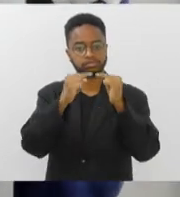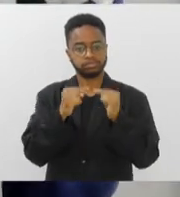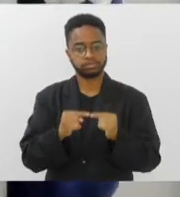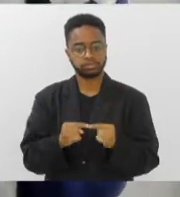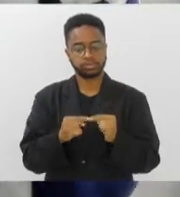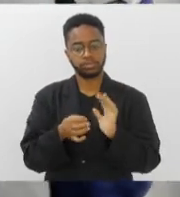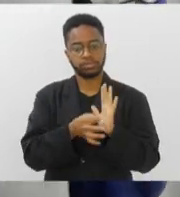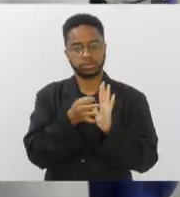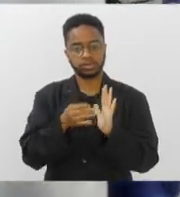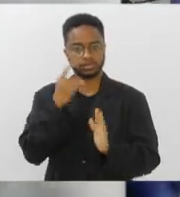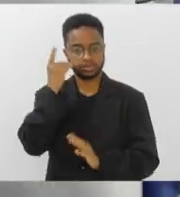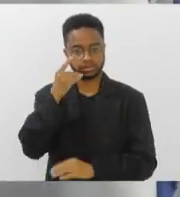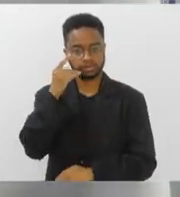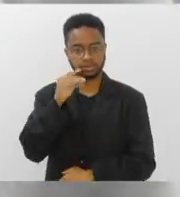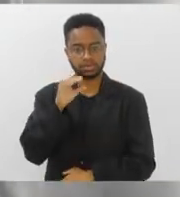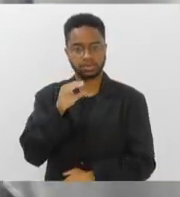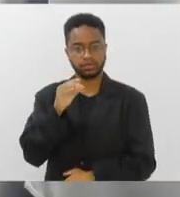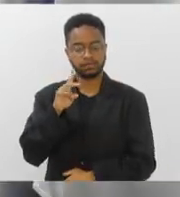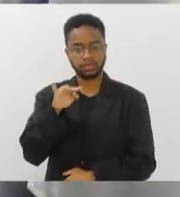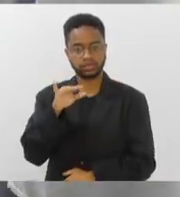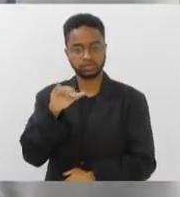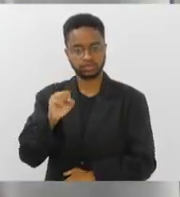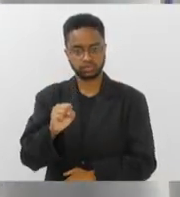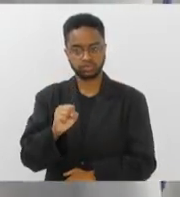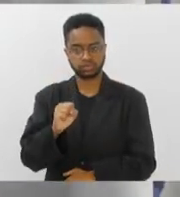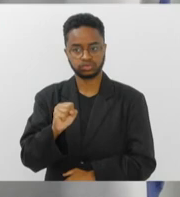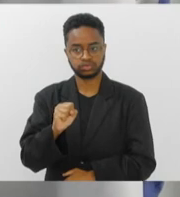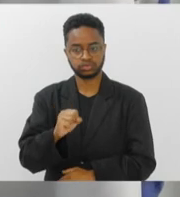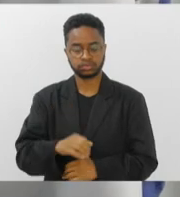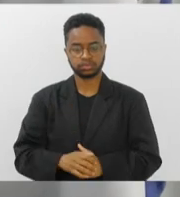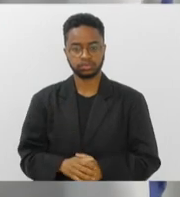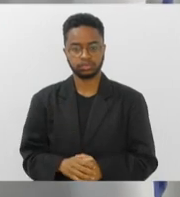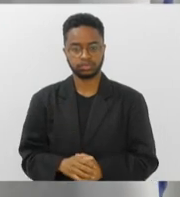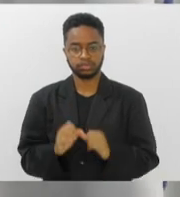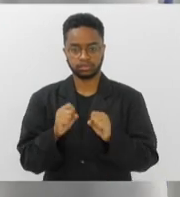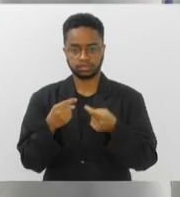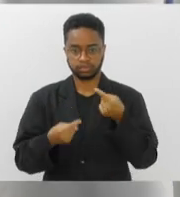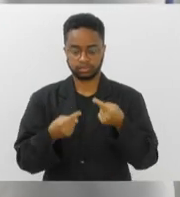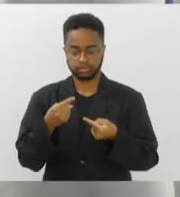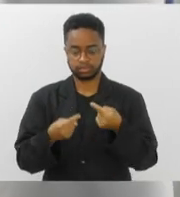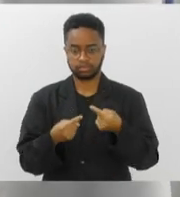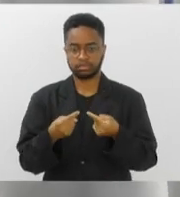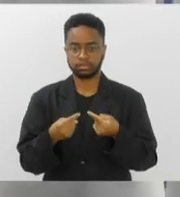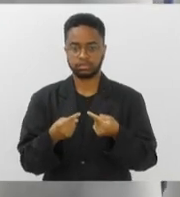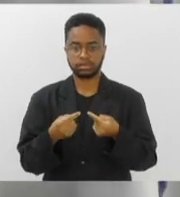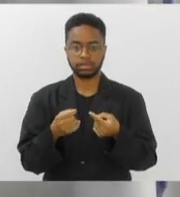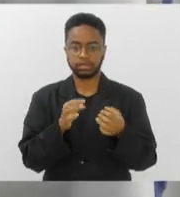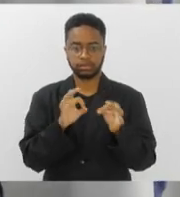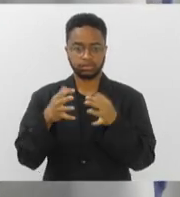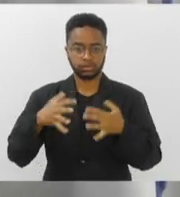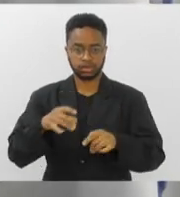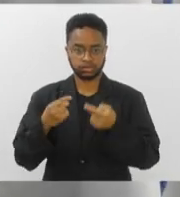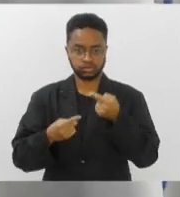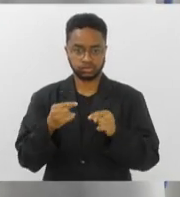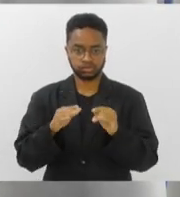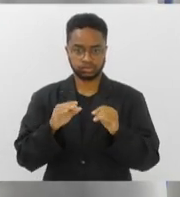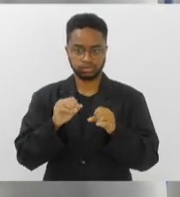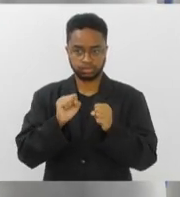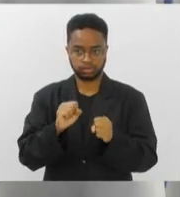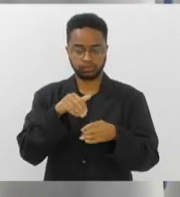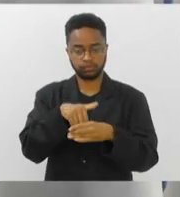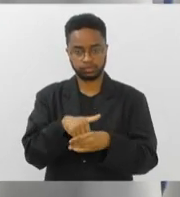Parecer do deputado Cozzolino é pela anexação ao projeto de lei 3976 de 21, em discussão. Não havendo quem queira discutir, encerrada a discussão em